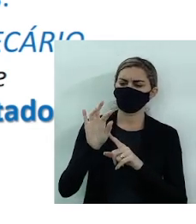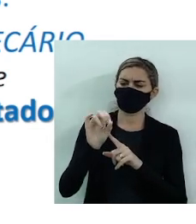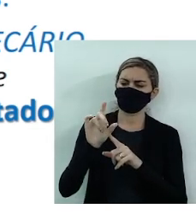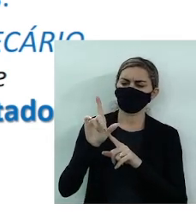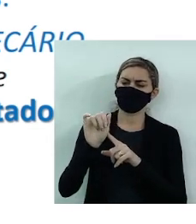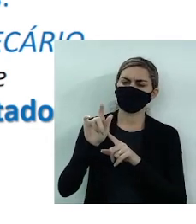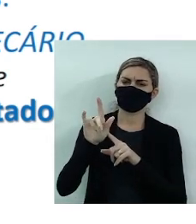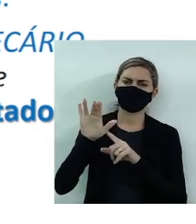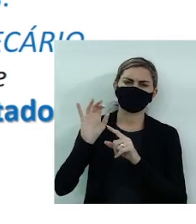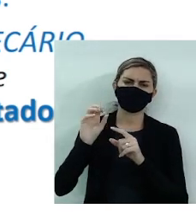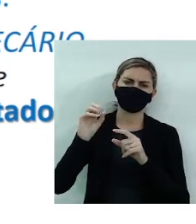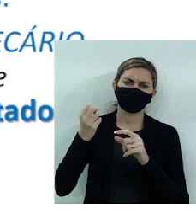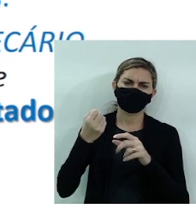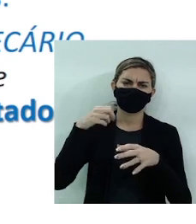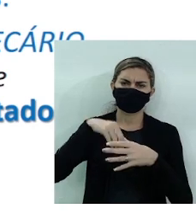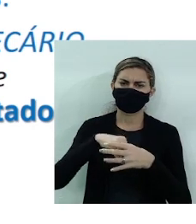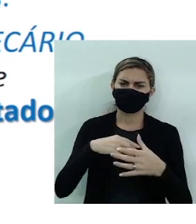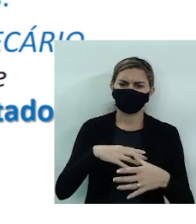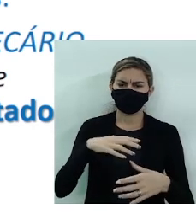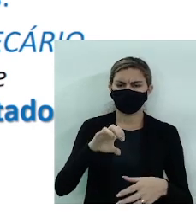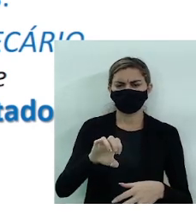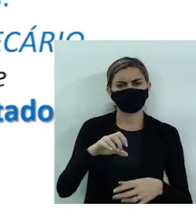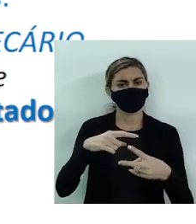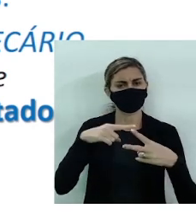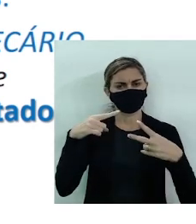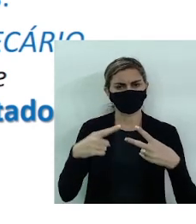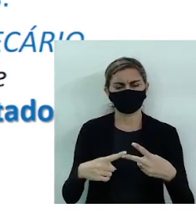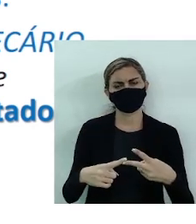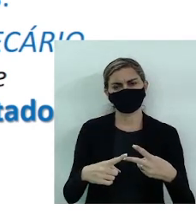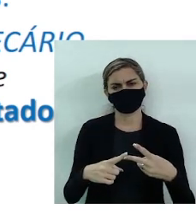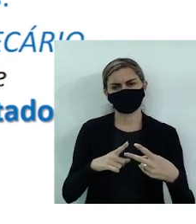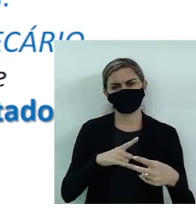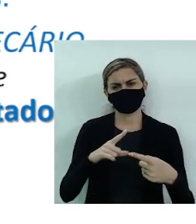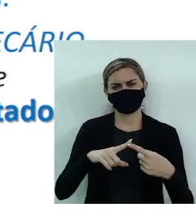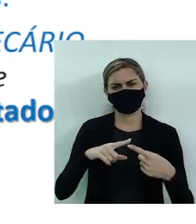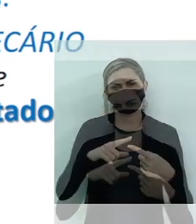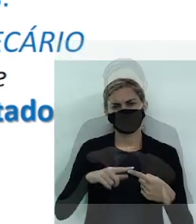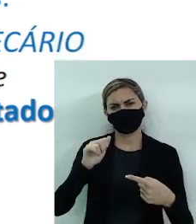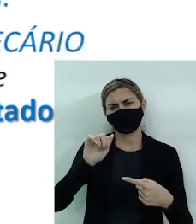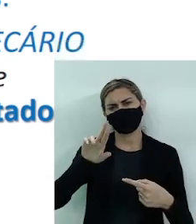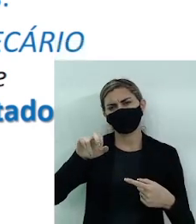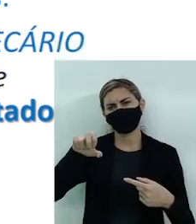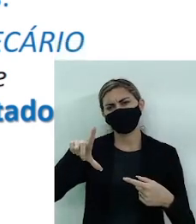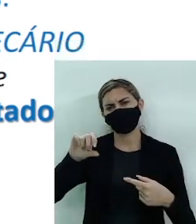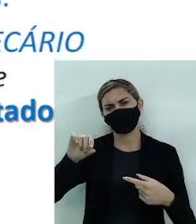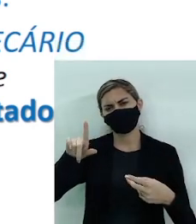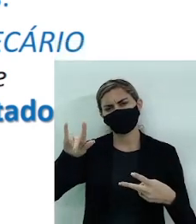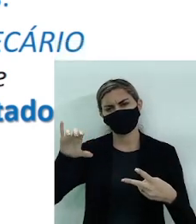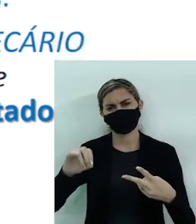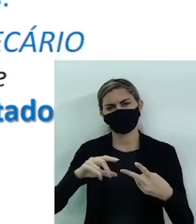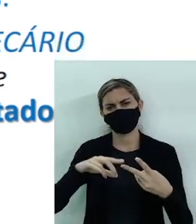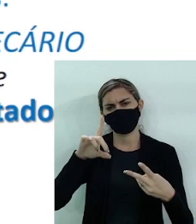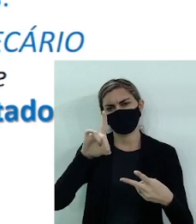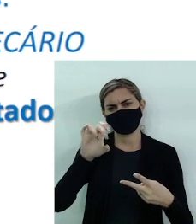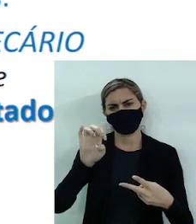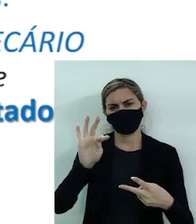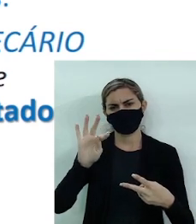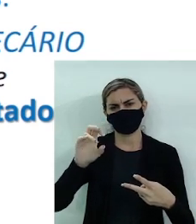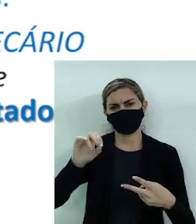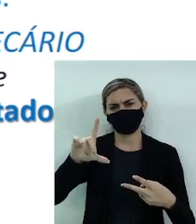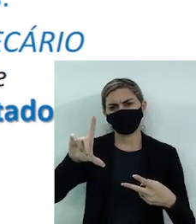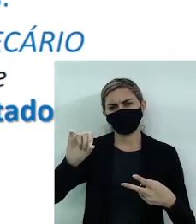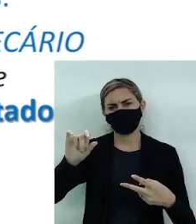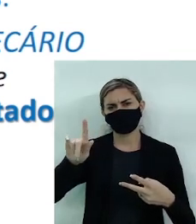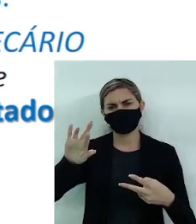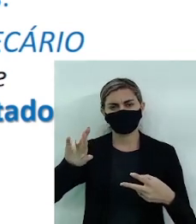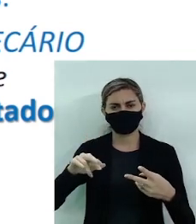dentro da ética. A ética ela é dividida em 2 aspectos, o axiológico e o deontológico. O deontológico ele diz respeito ao conjunto